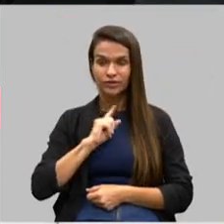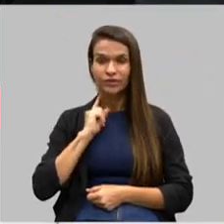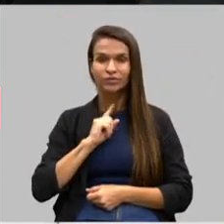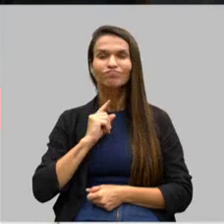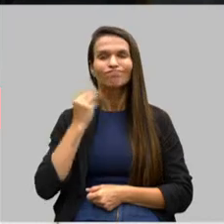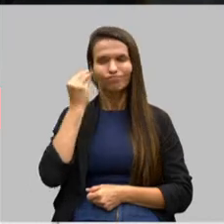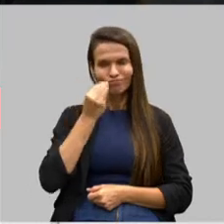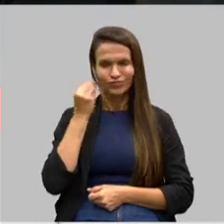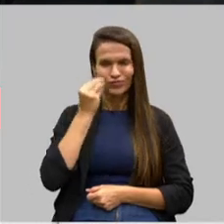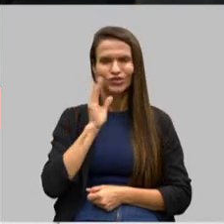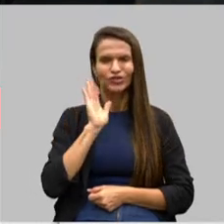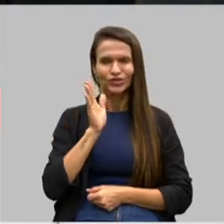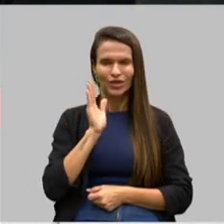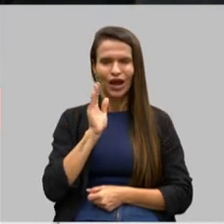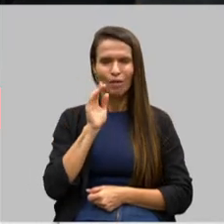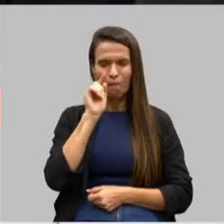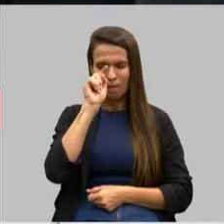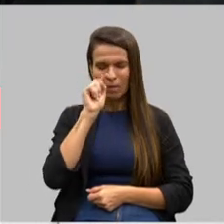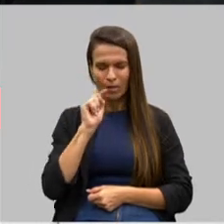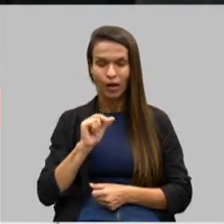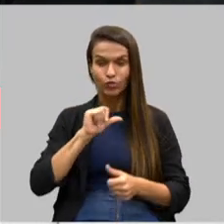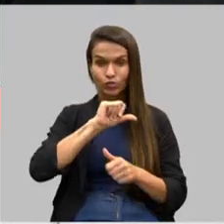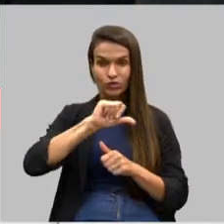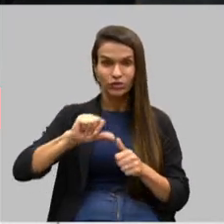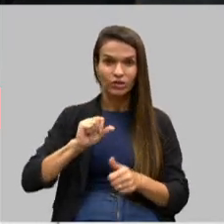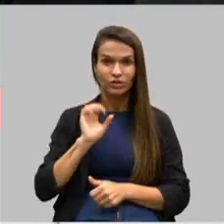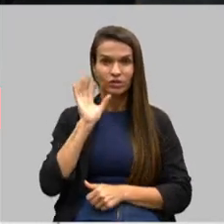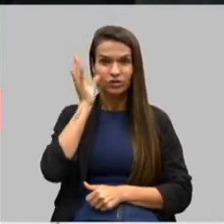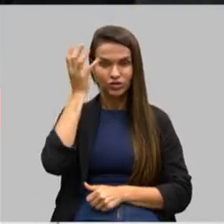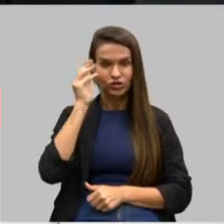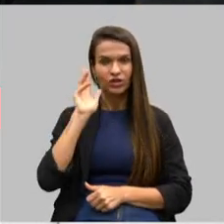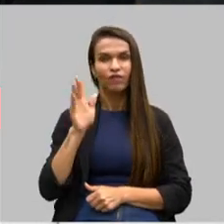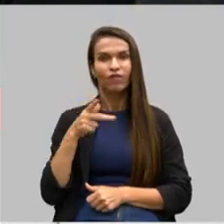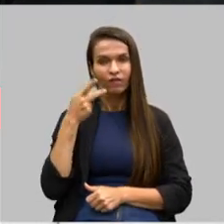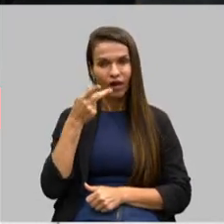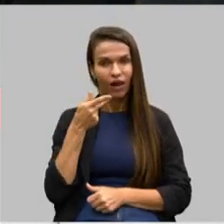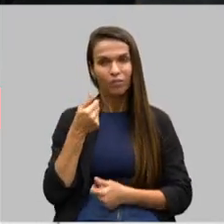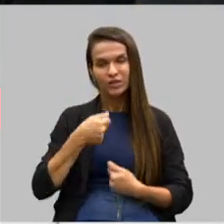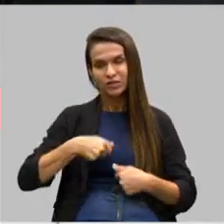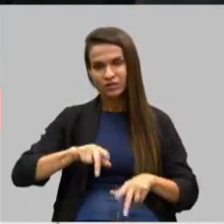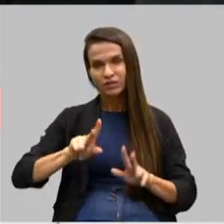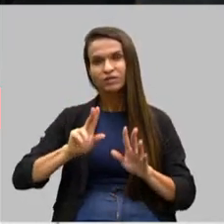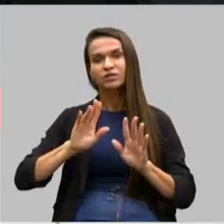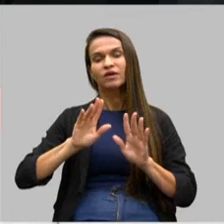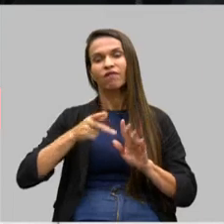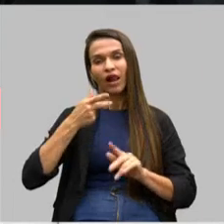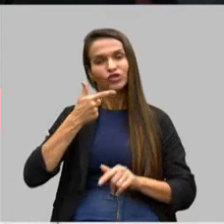esses, com essa questão das mudanças climáticas. Então, já foi bem falado, não precisa nem estar citando aqui.